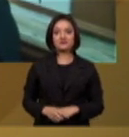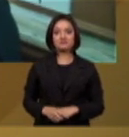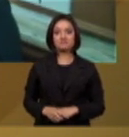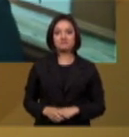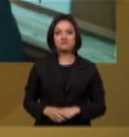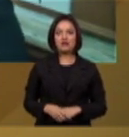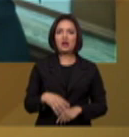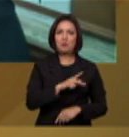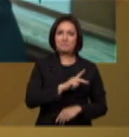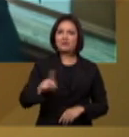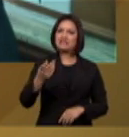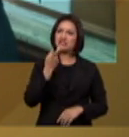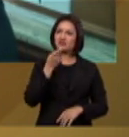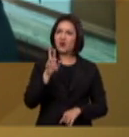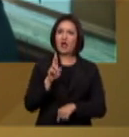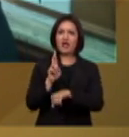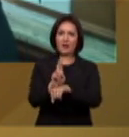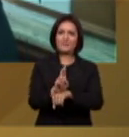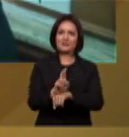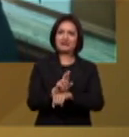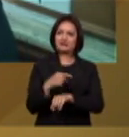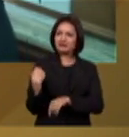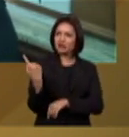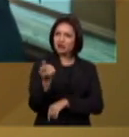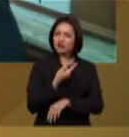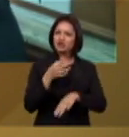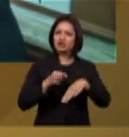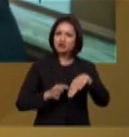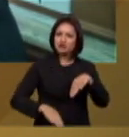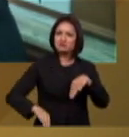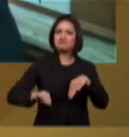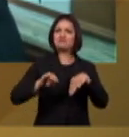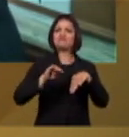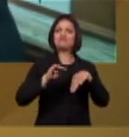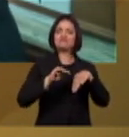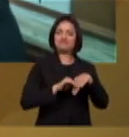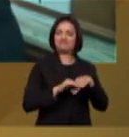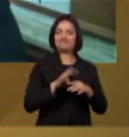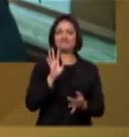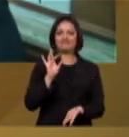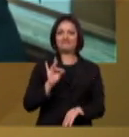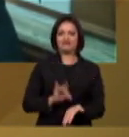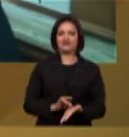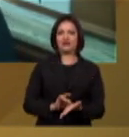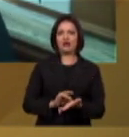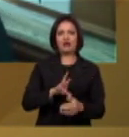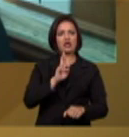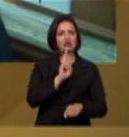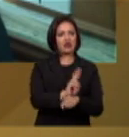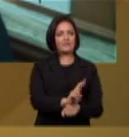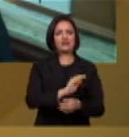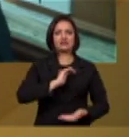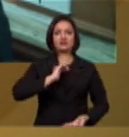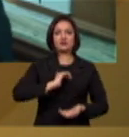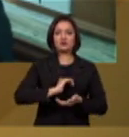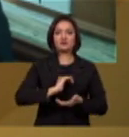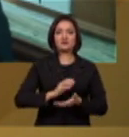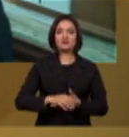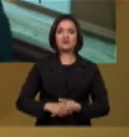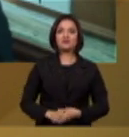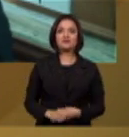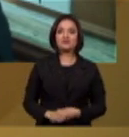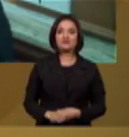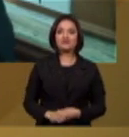falou por todos nós, falou personificando o Supremo.